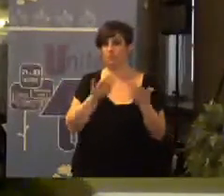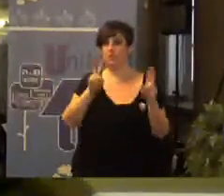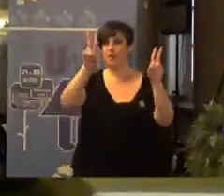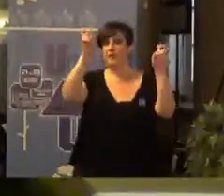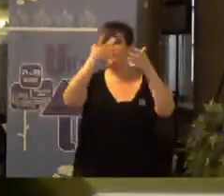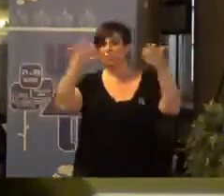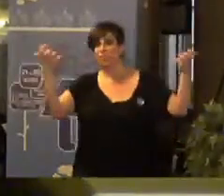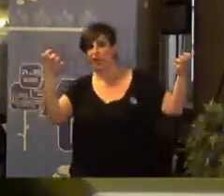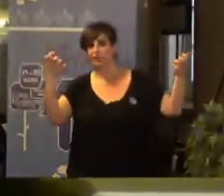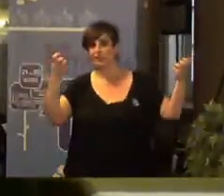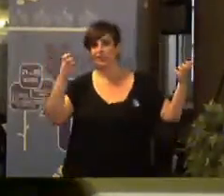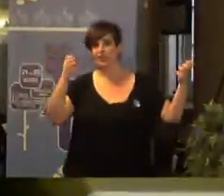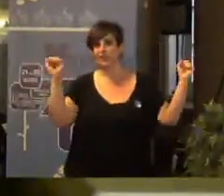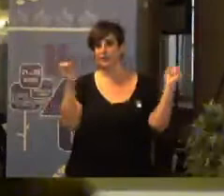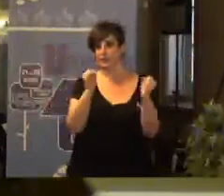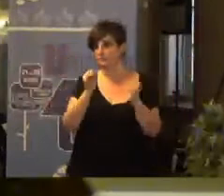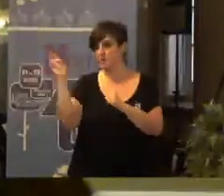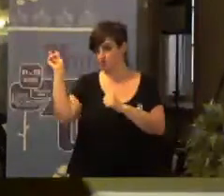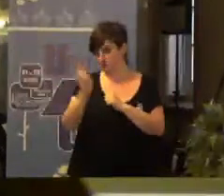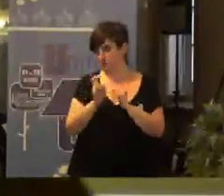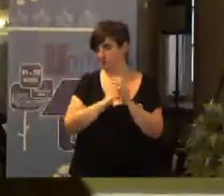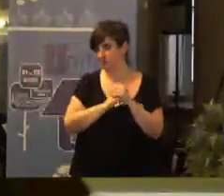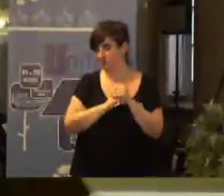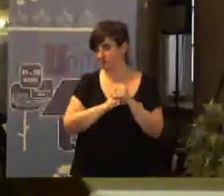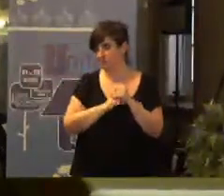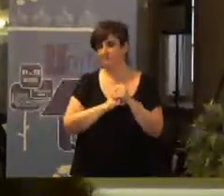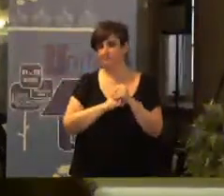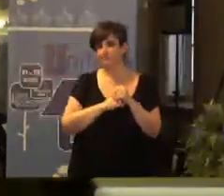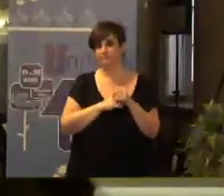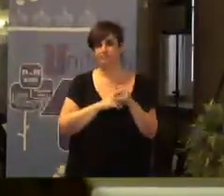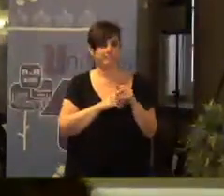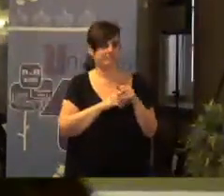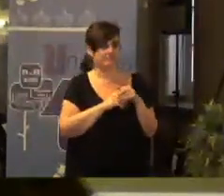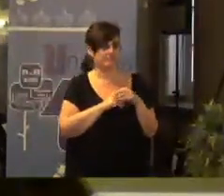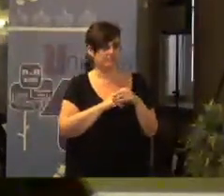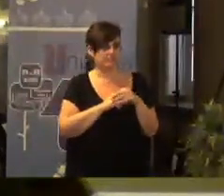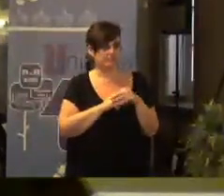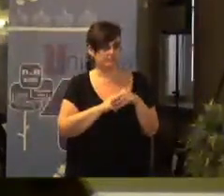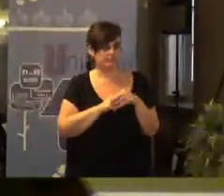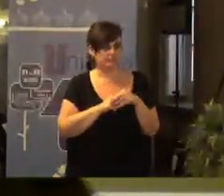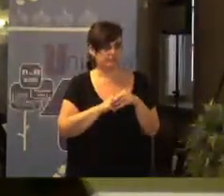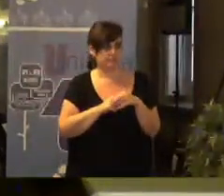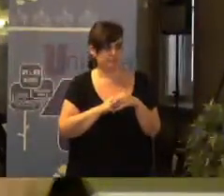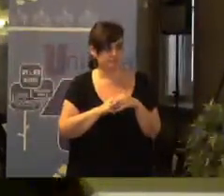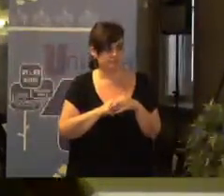Europa. Para as parecenças com os anos 30, a ascensão de movimentos